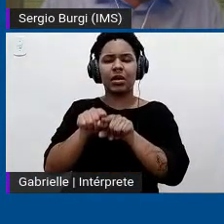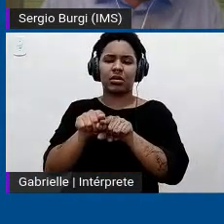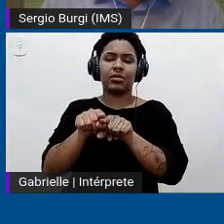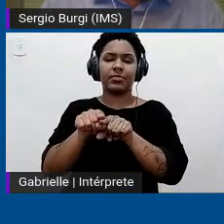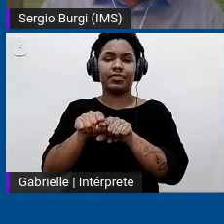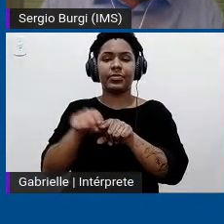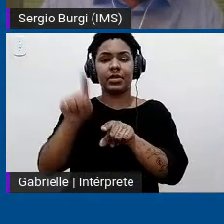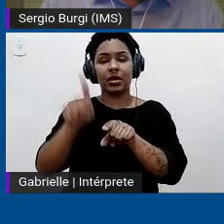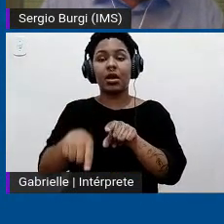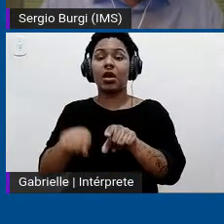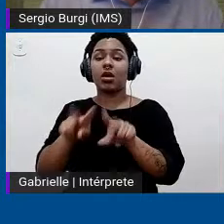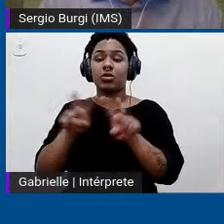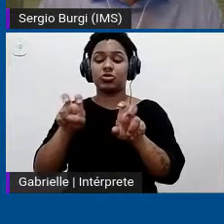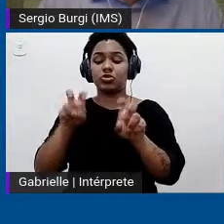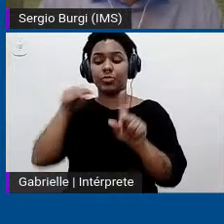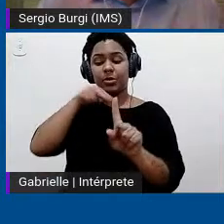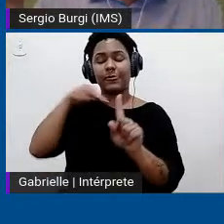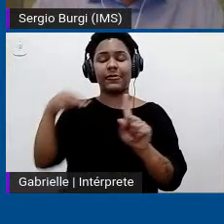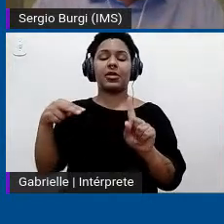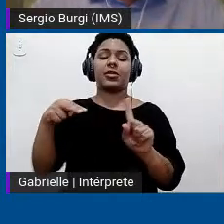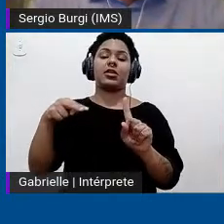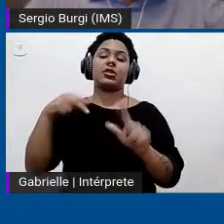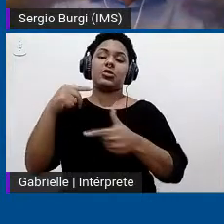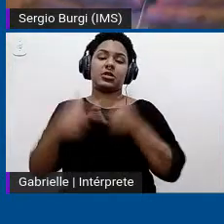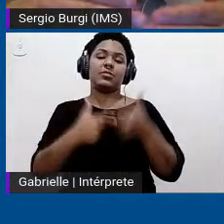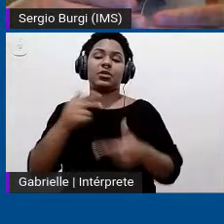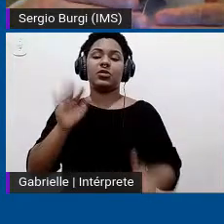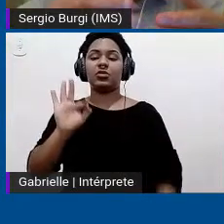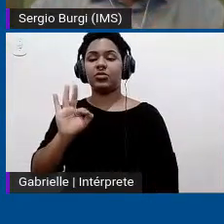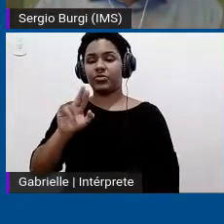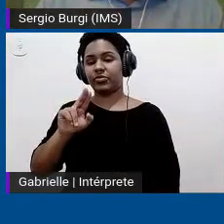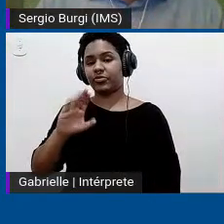Flusser, né, é fundamental. E o termo acaba se